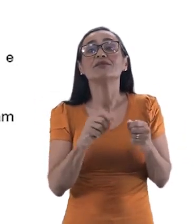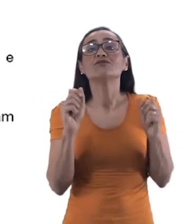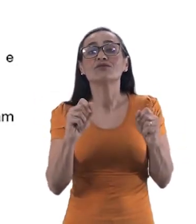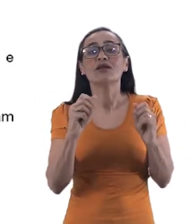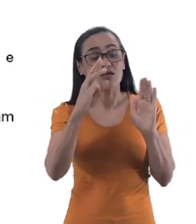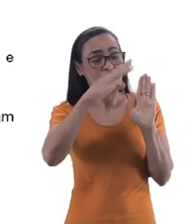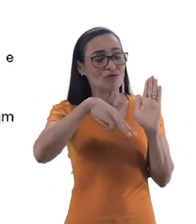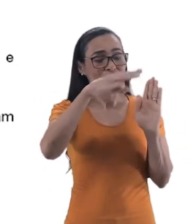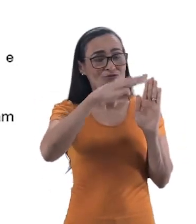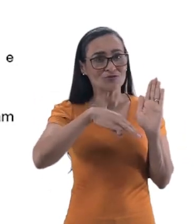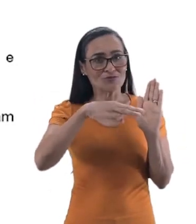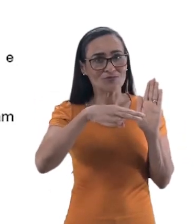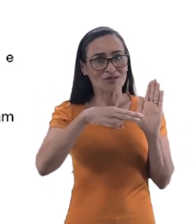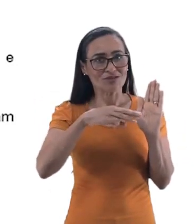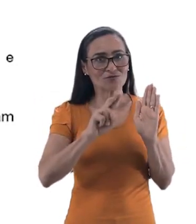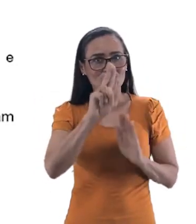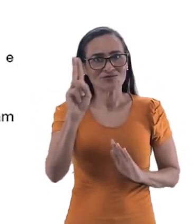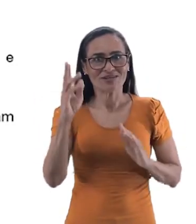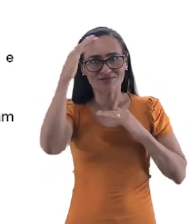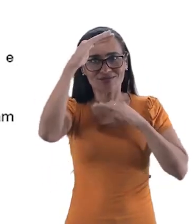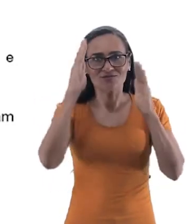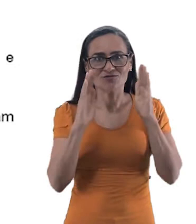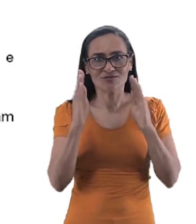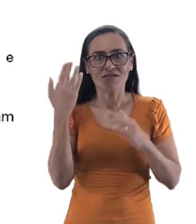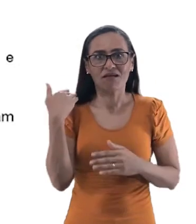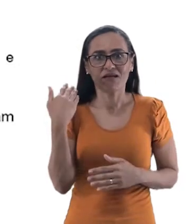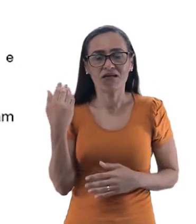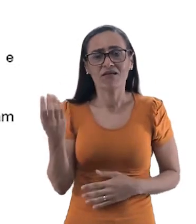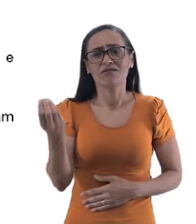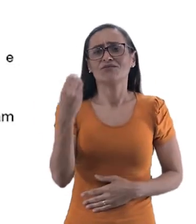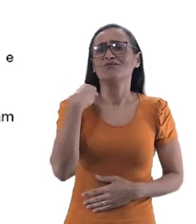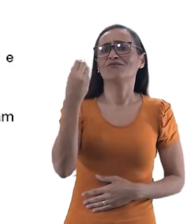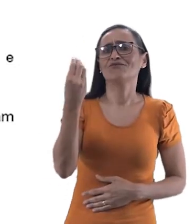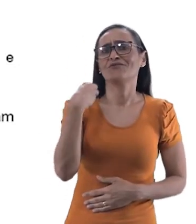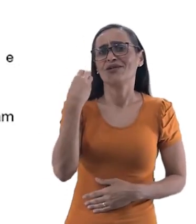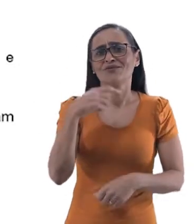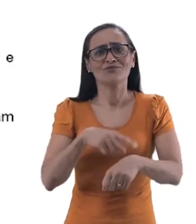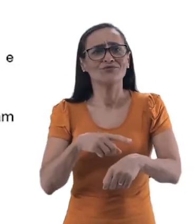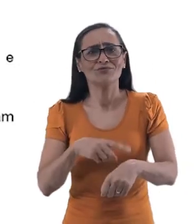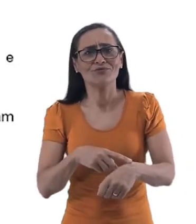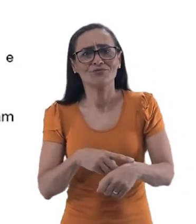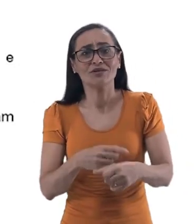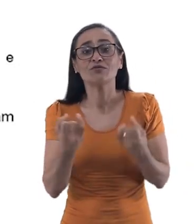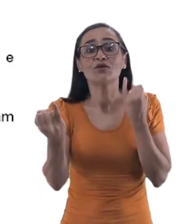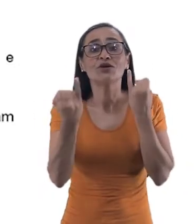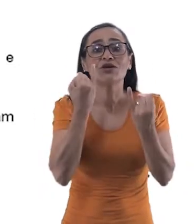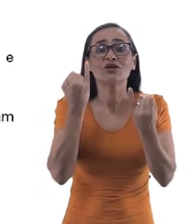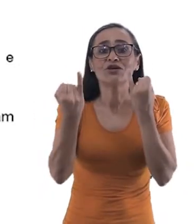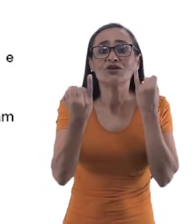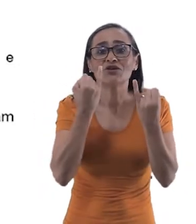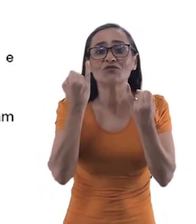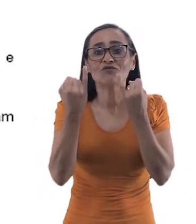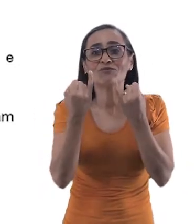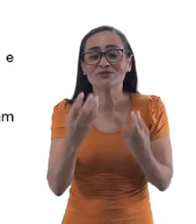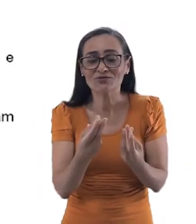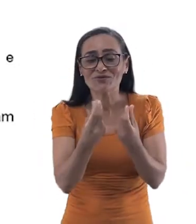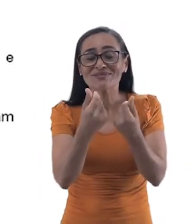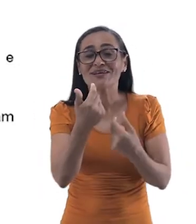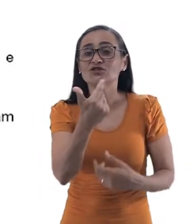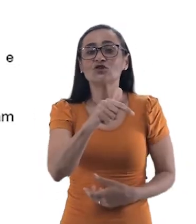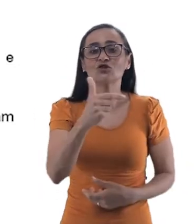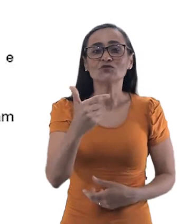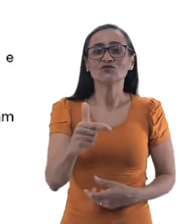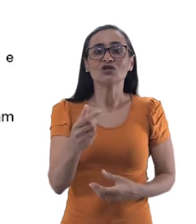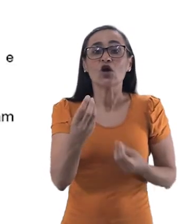fez com que os métodos de custeio tradicionais se tornassem ineficientes nesse ambiente, para gerar informação de